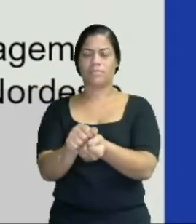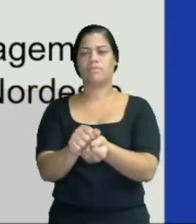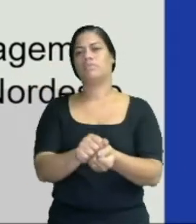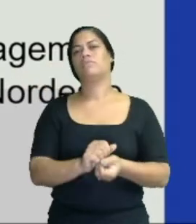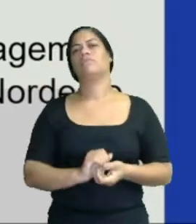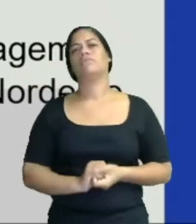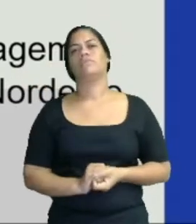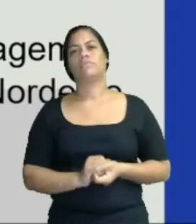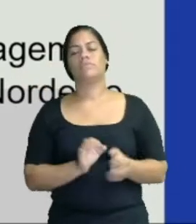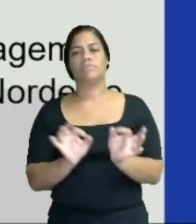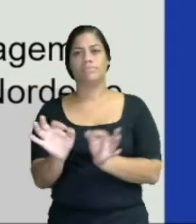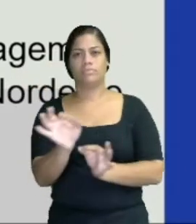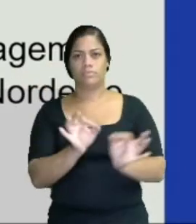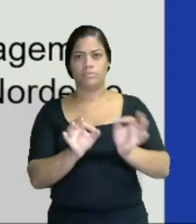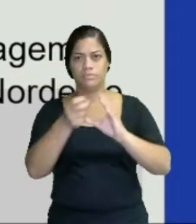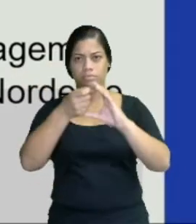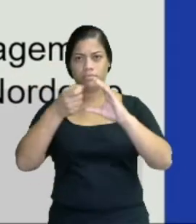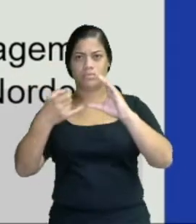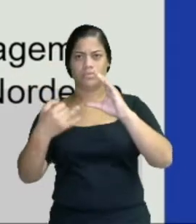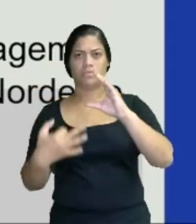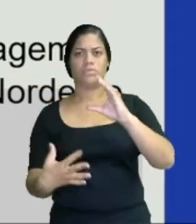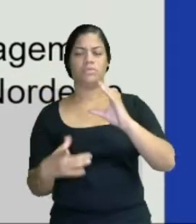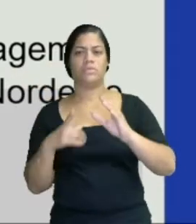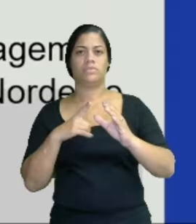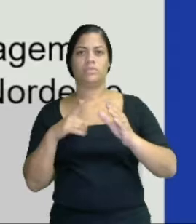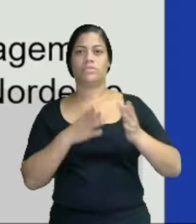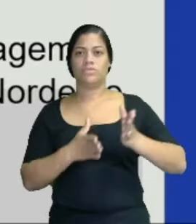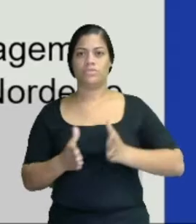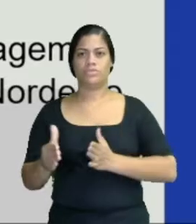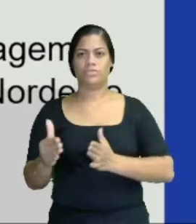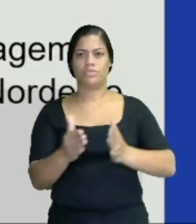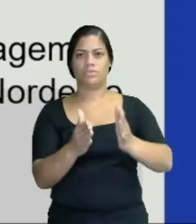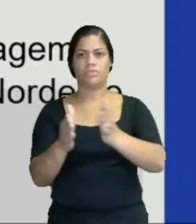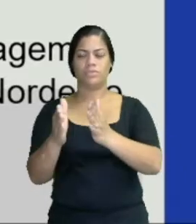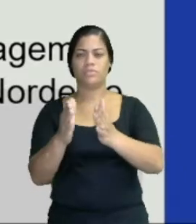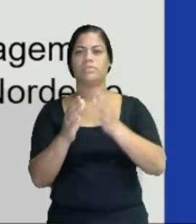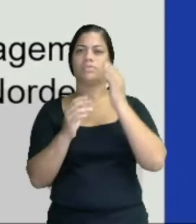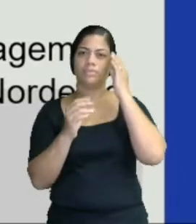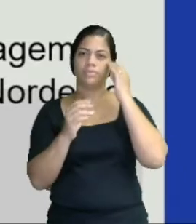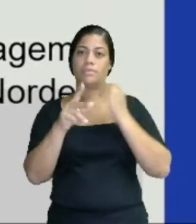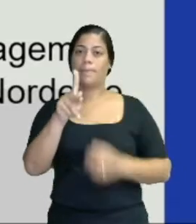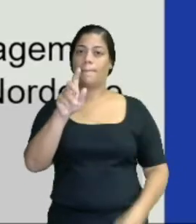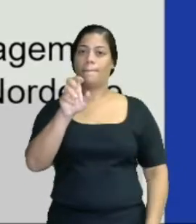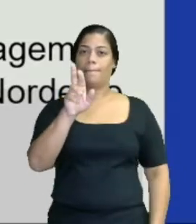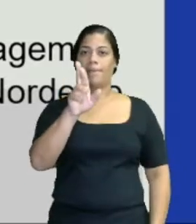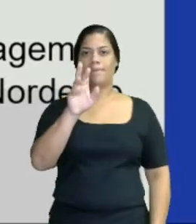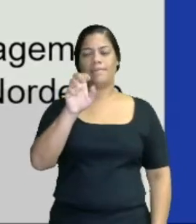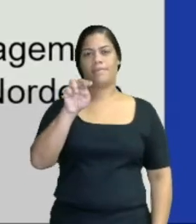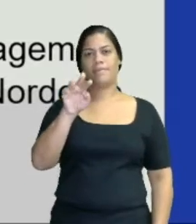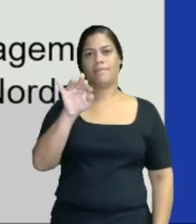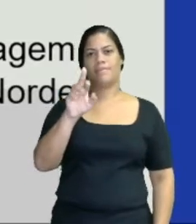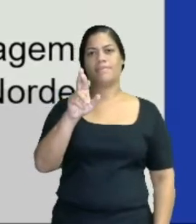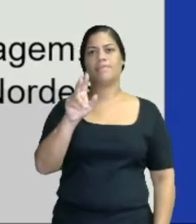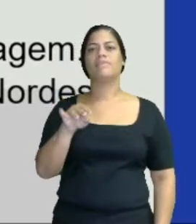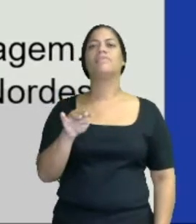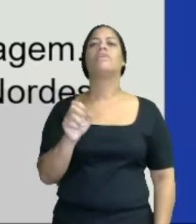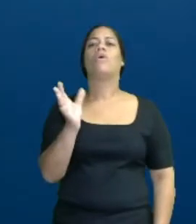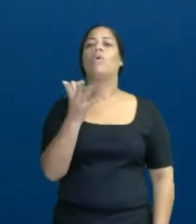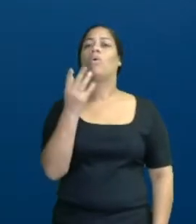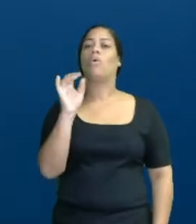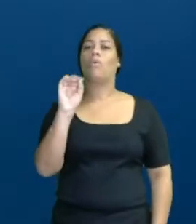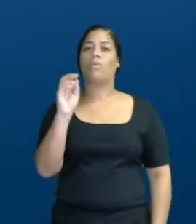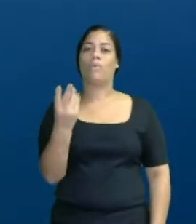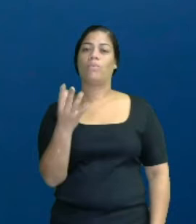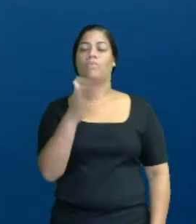De acordo com o regime hídrico, a gente tem os rios. Os rios podem ser perenes ou intermitentes. O que é um rio perene,